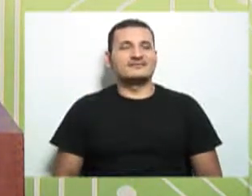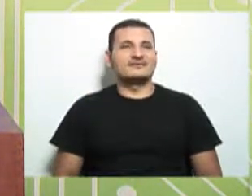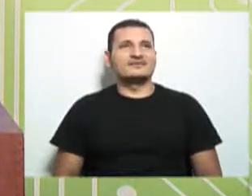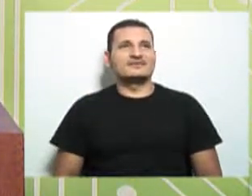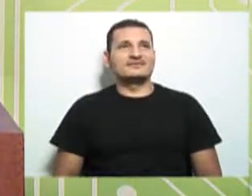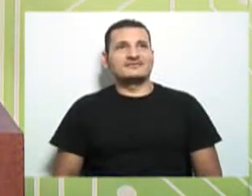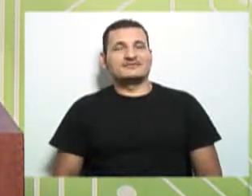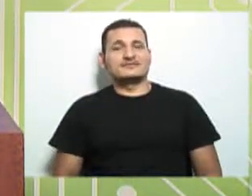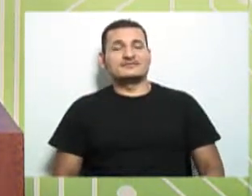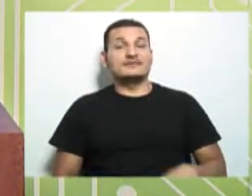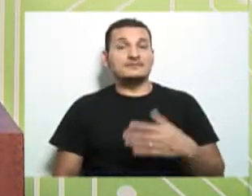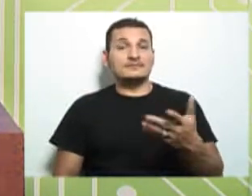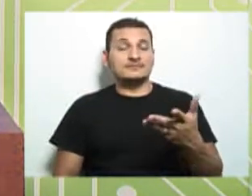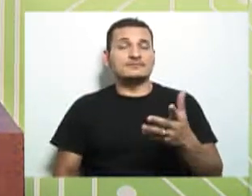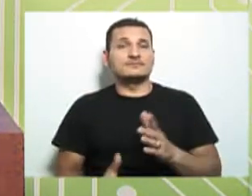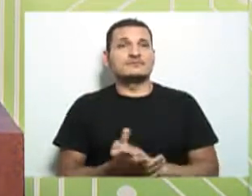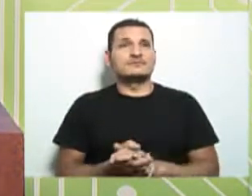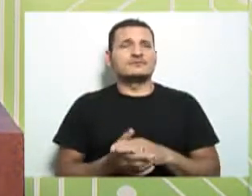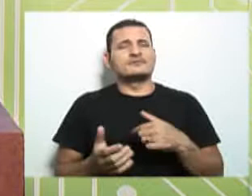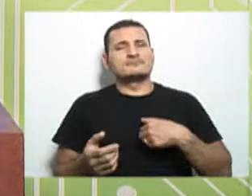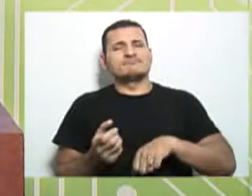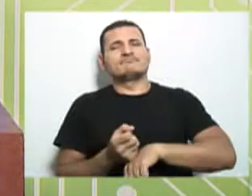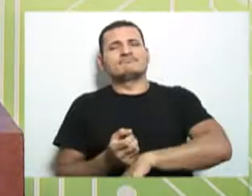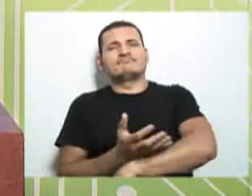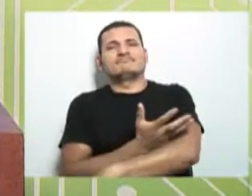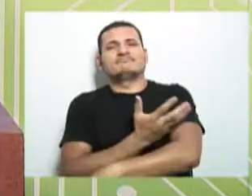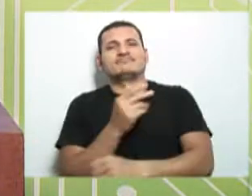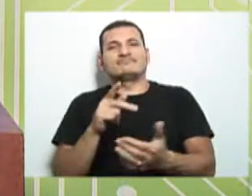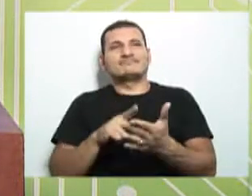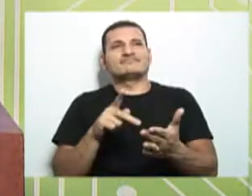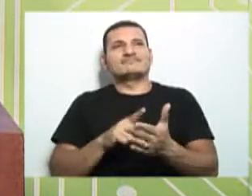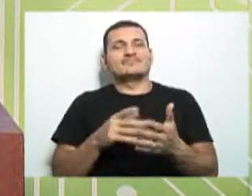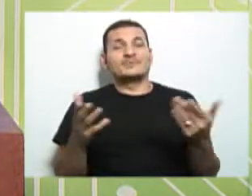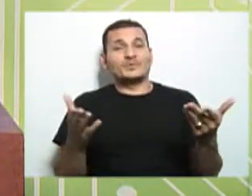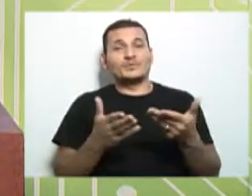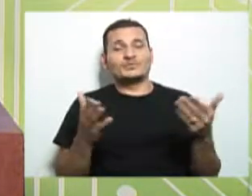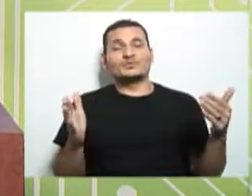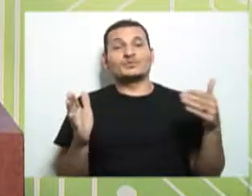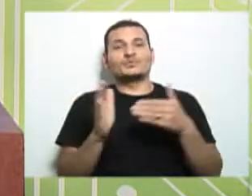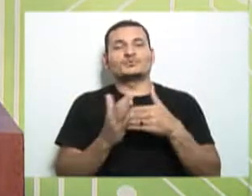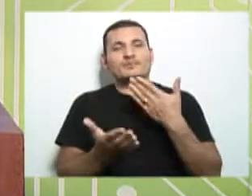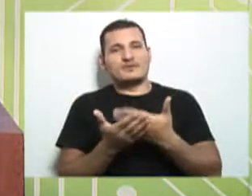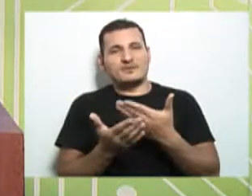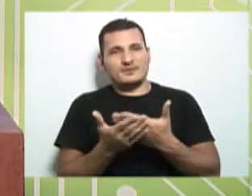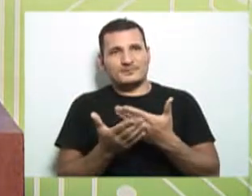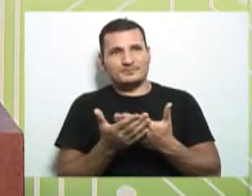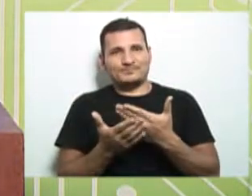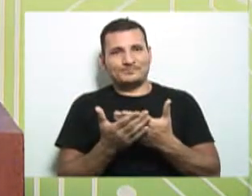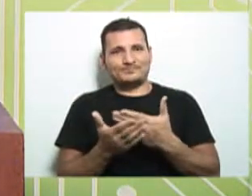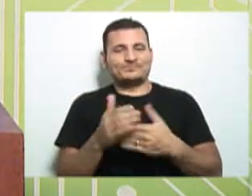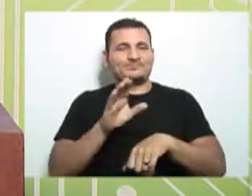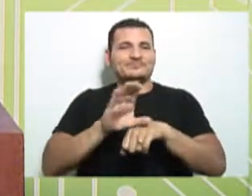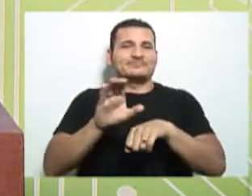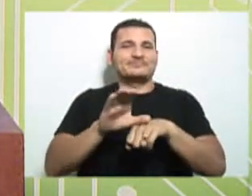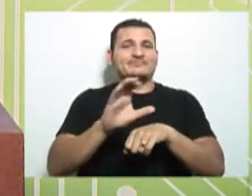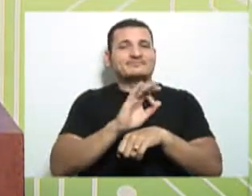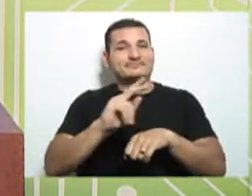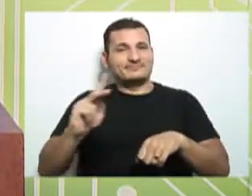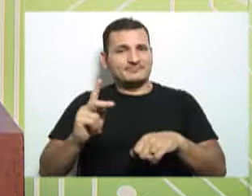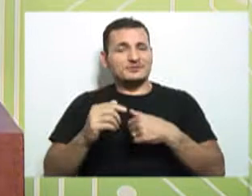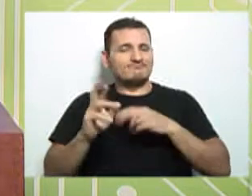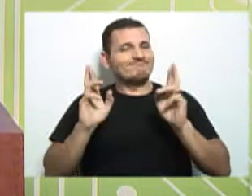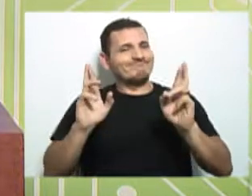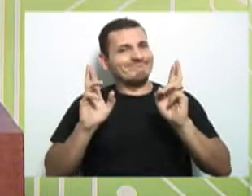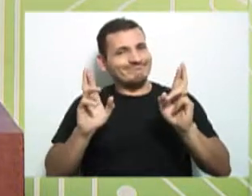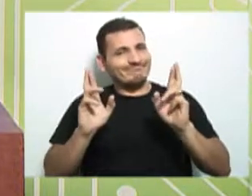hein? Jacó aqui com a gente. Olha, estou emocionado, é a nossa última aula, não é, para esse curso aqui. Eu espero que realmente tenha ficado alguma